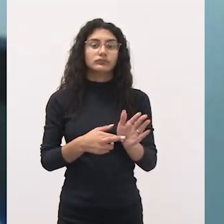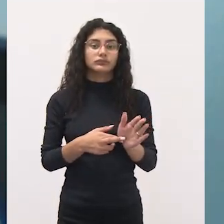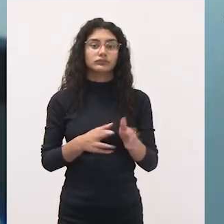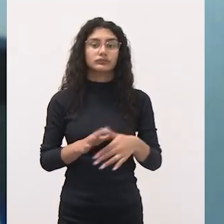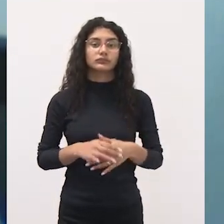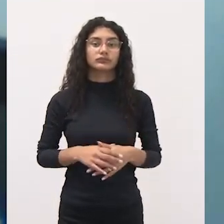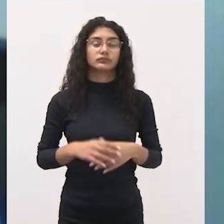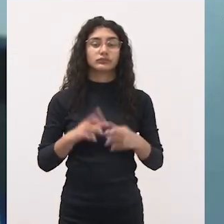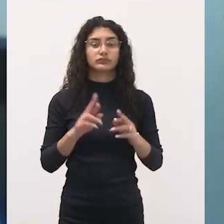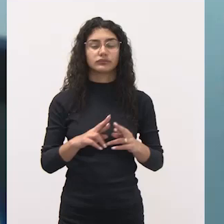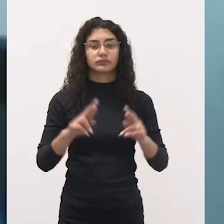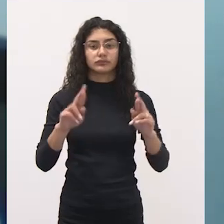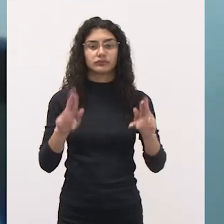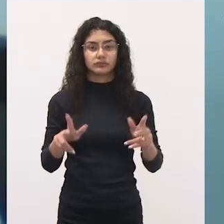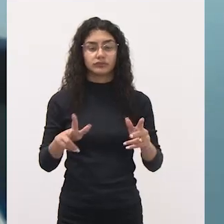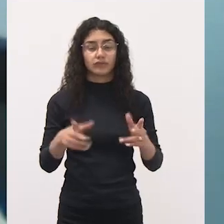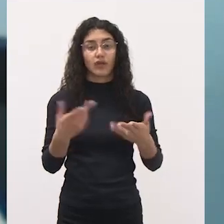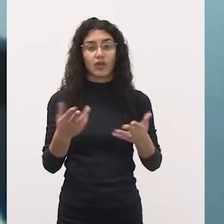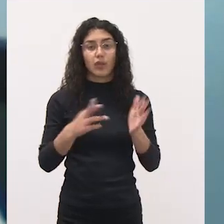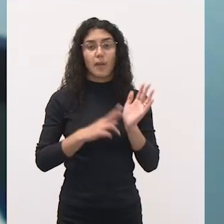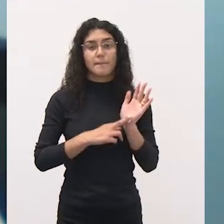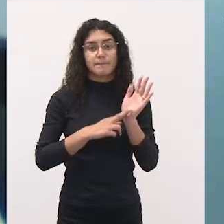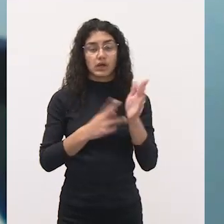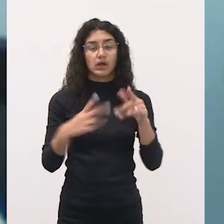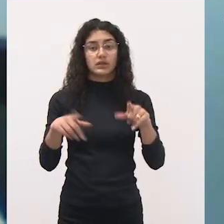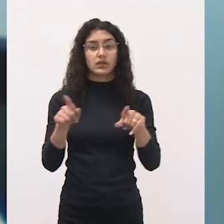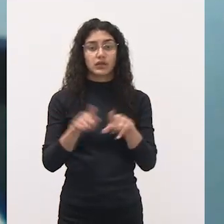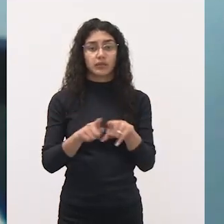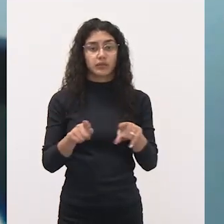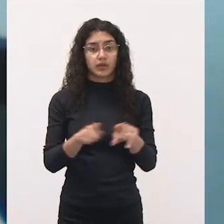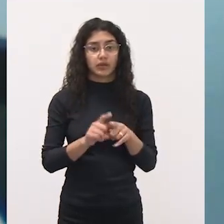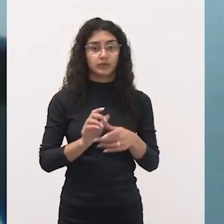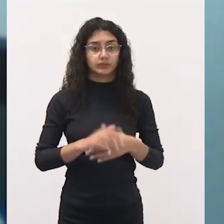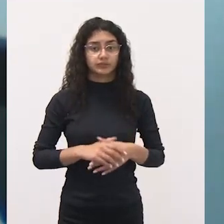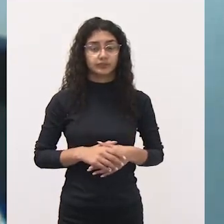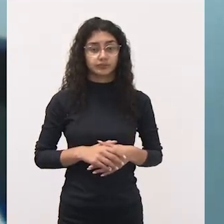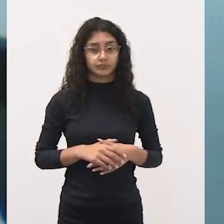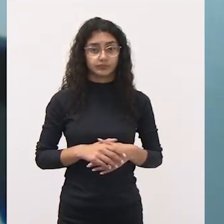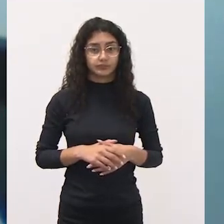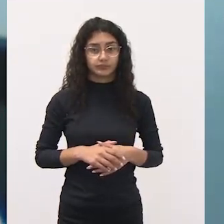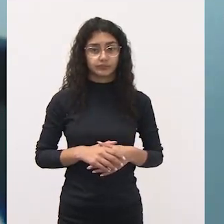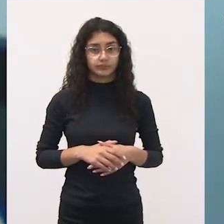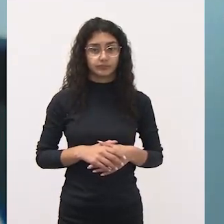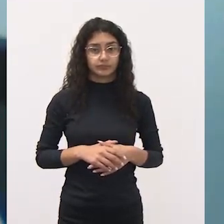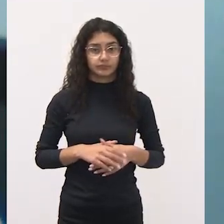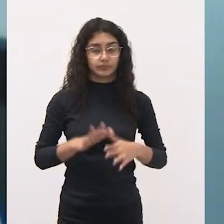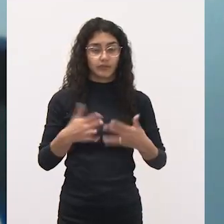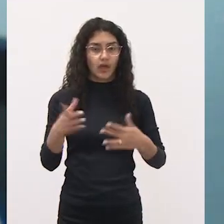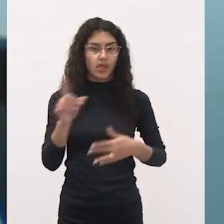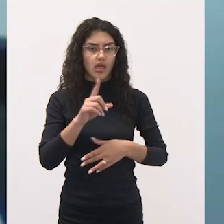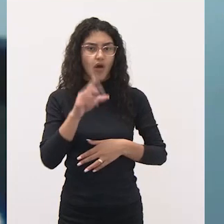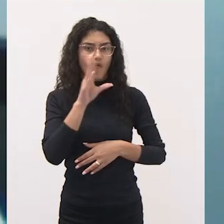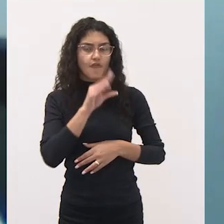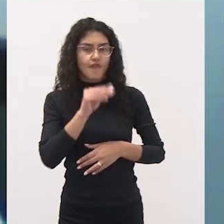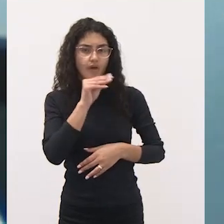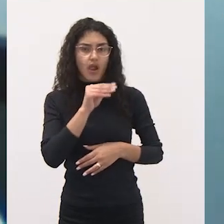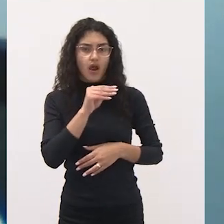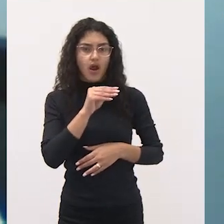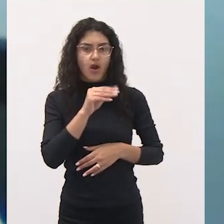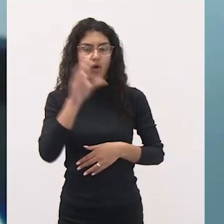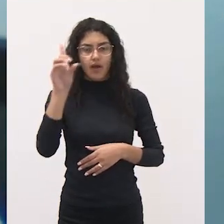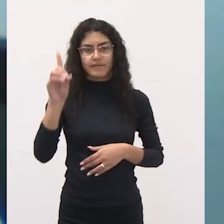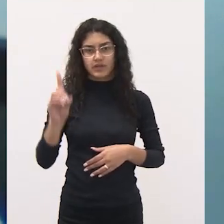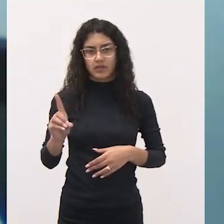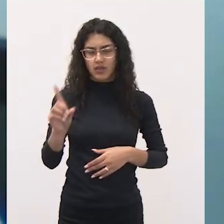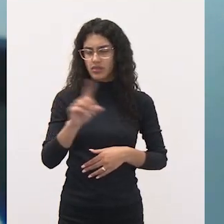os diferentes, quando você traz as minorias, e a gente, quando está falando da deficiência, é a maior